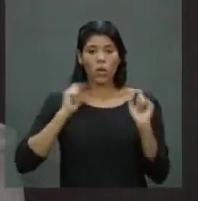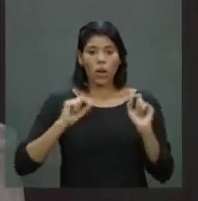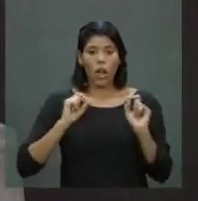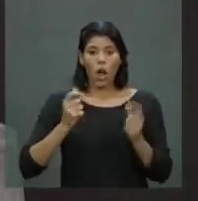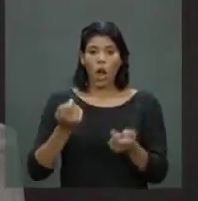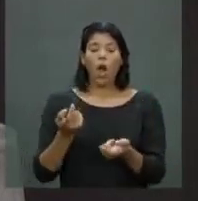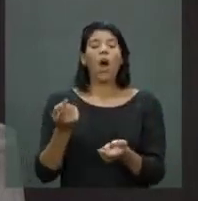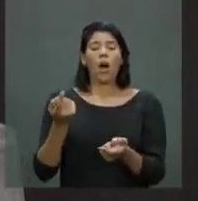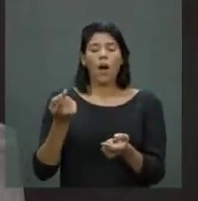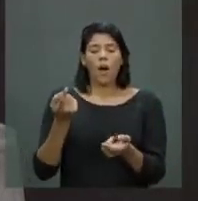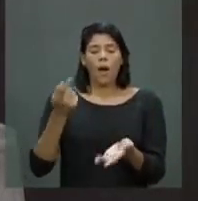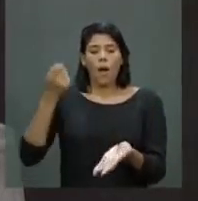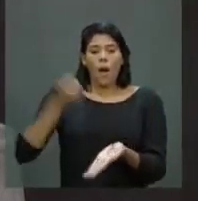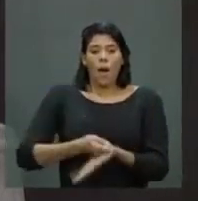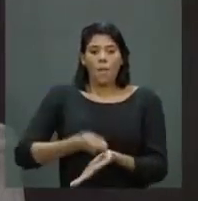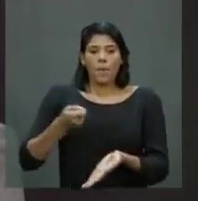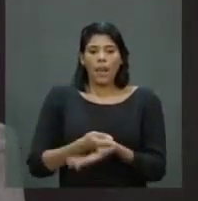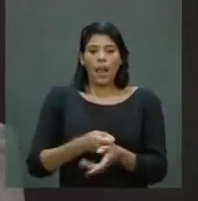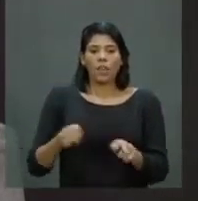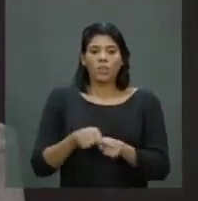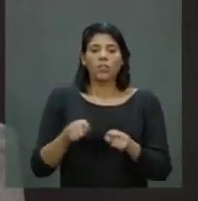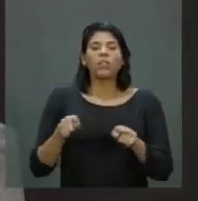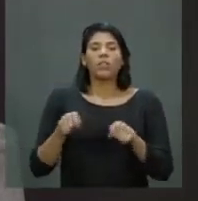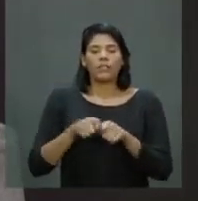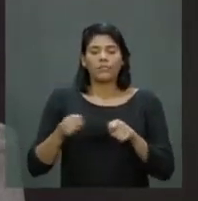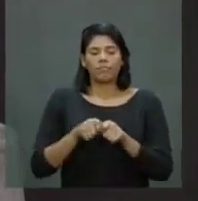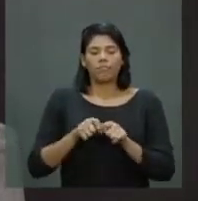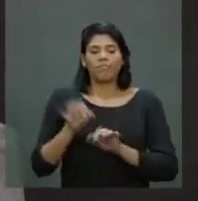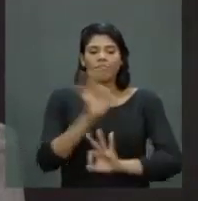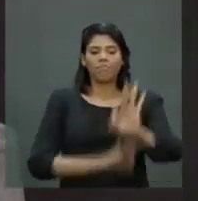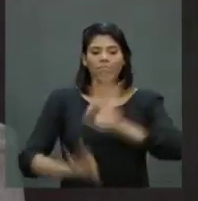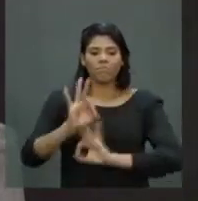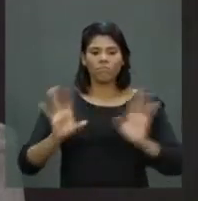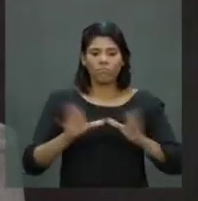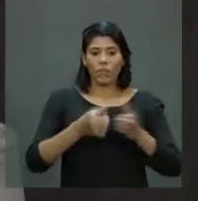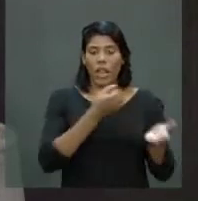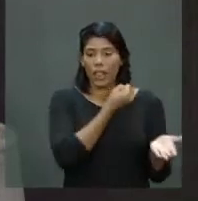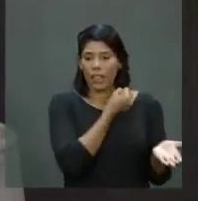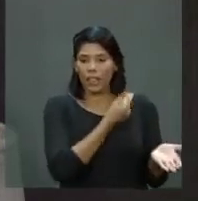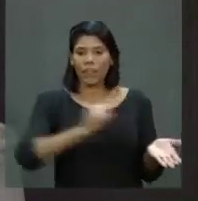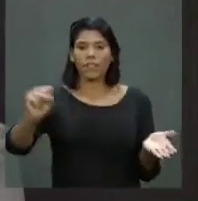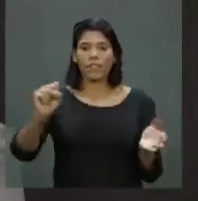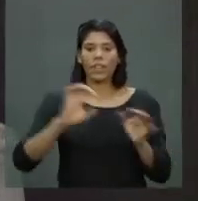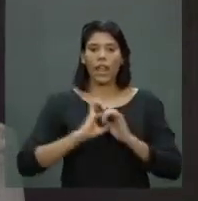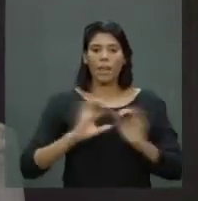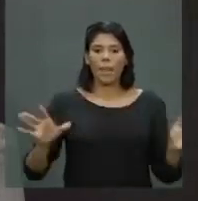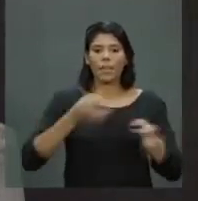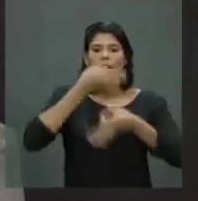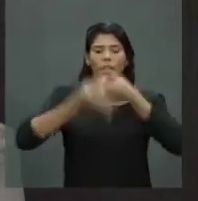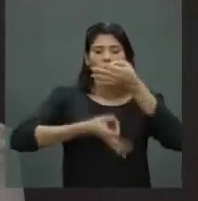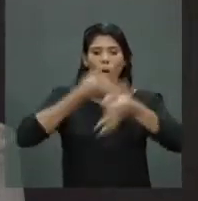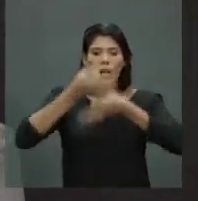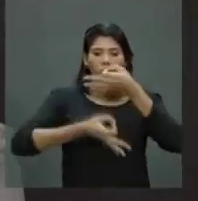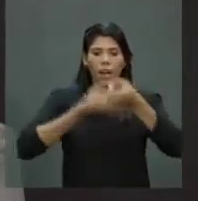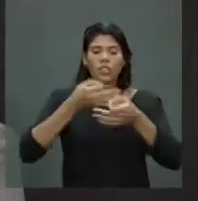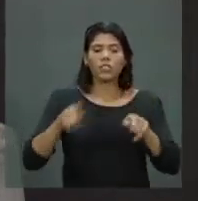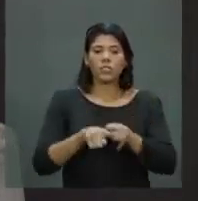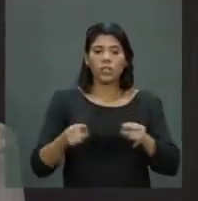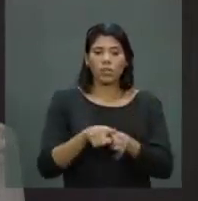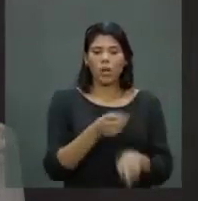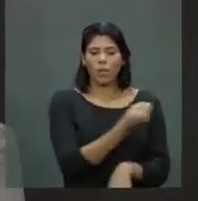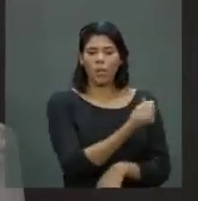frente contra o autoritarismo, o neofascismo, em defesa das liberdades democráticas, em defesa da